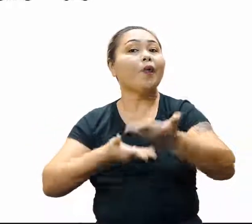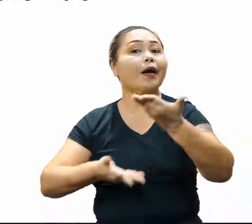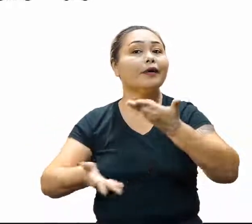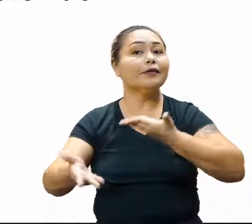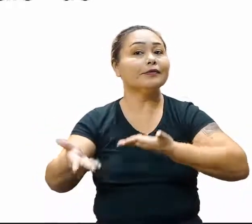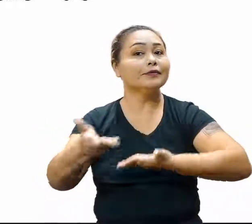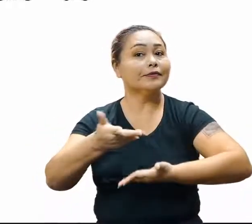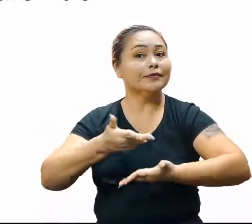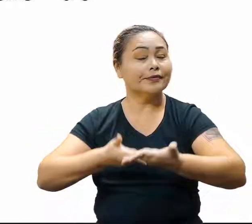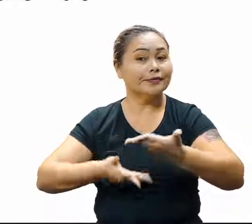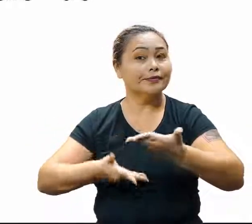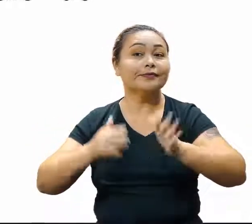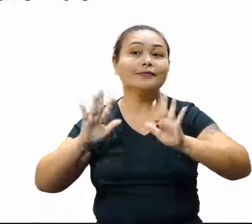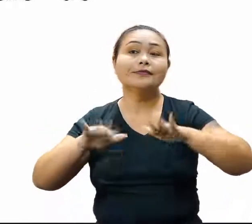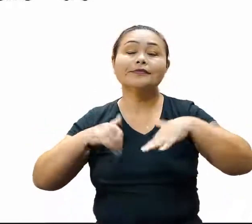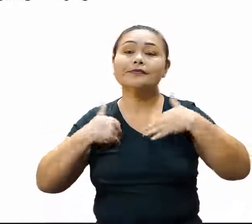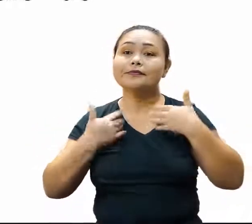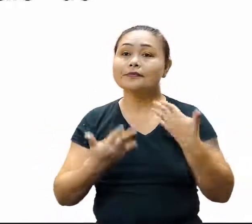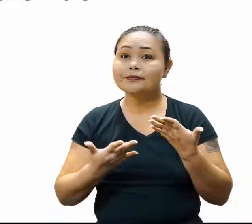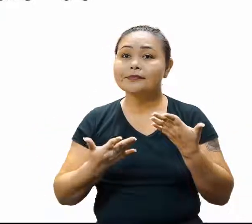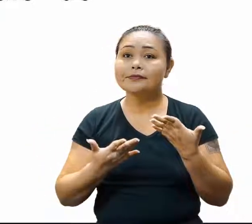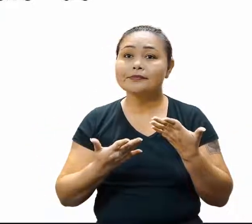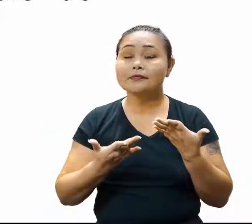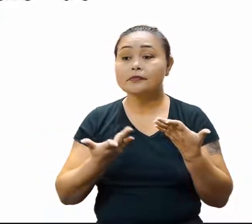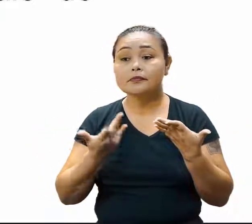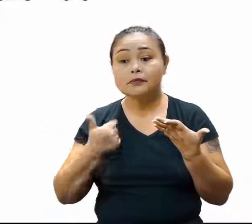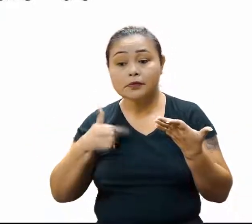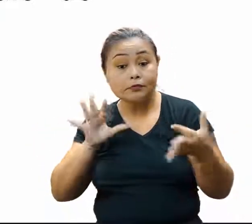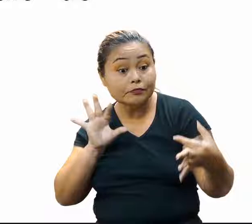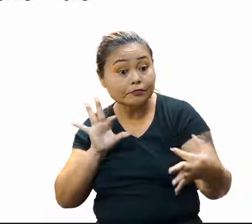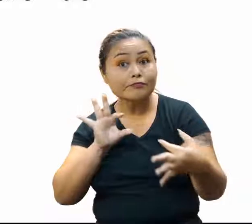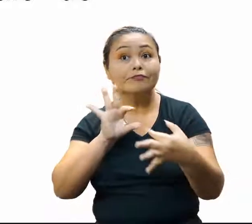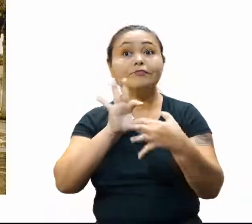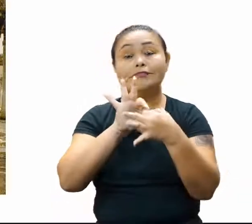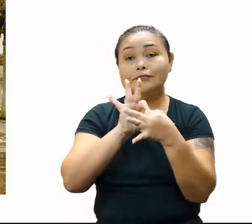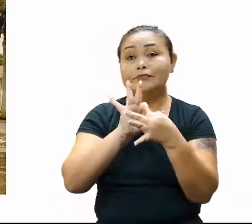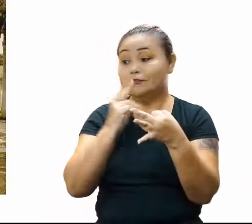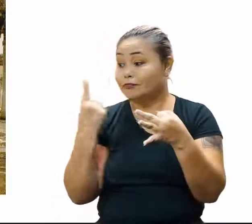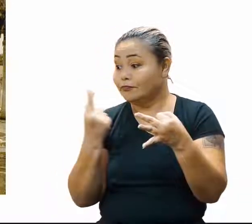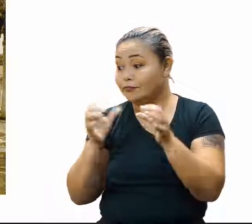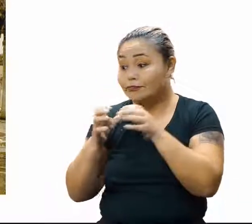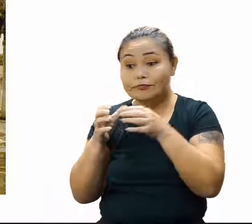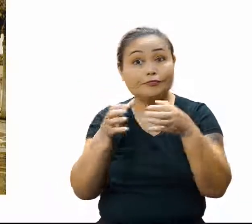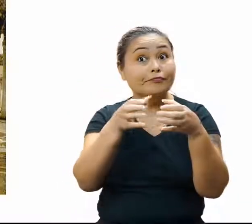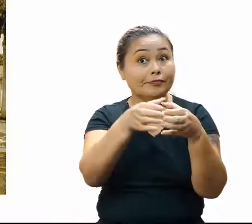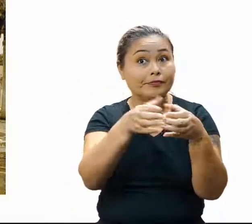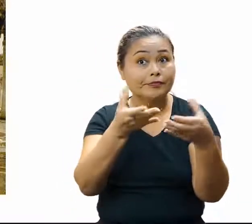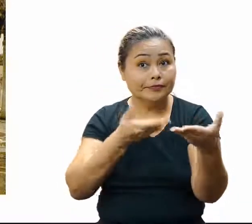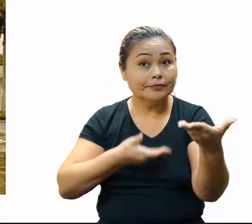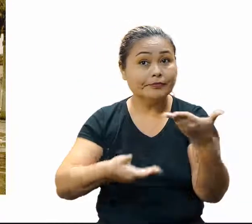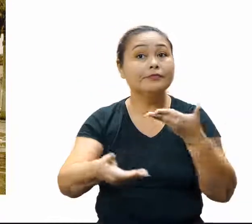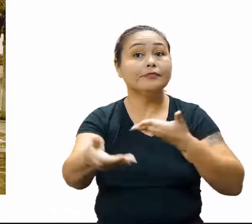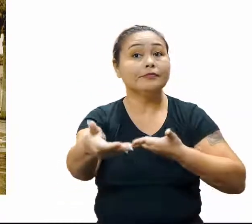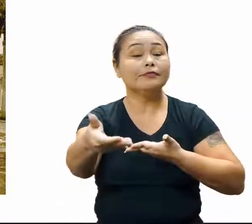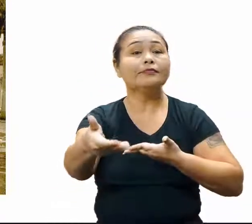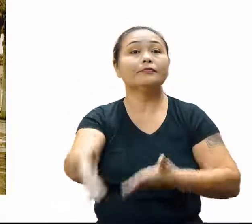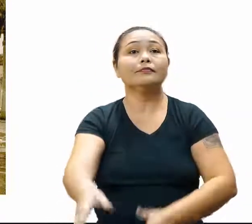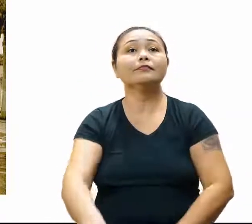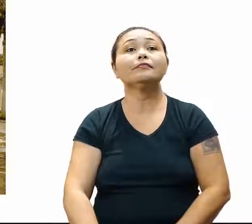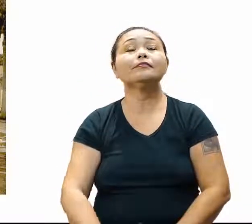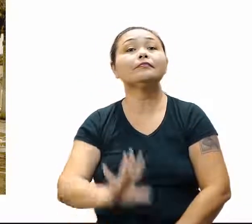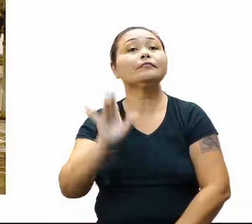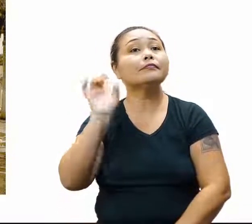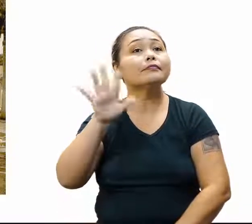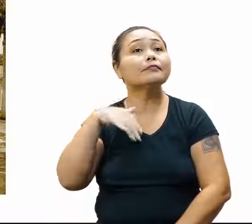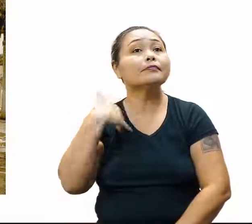aí. Então, eu vou unir o útil ao agradável. Tá certo? Bom, o trabalho